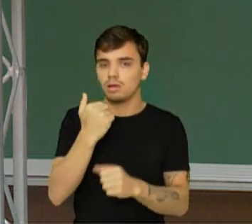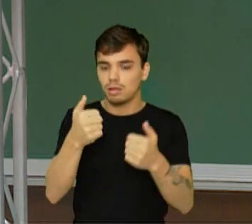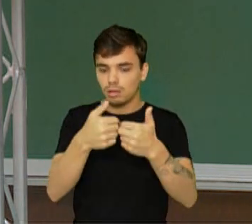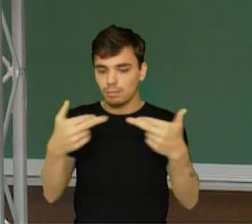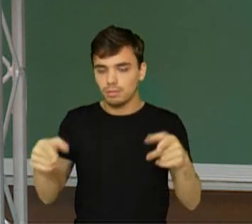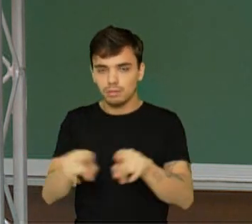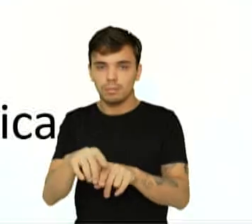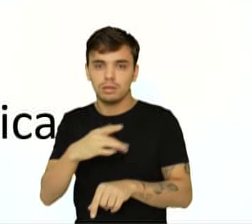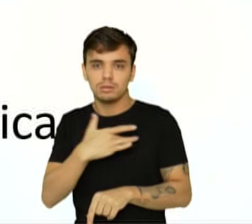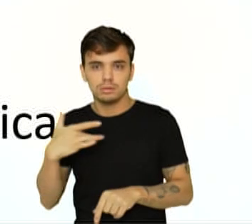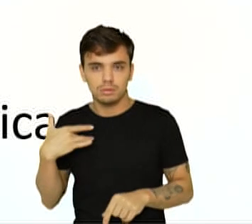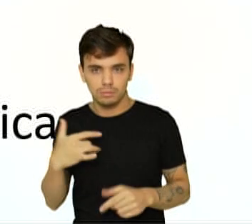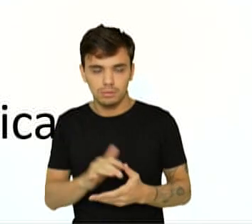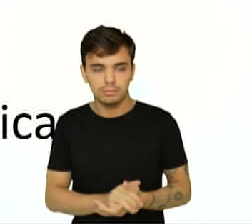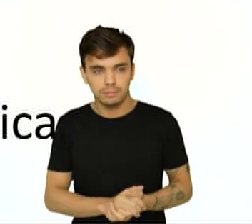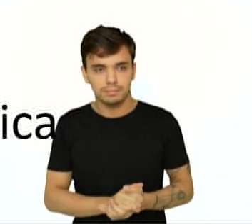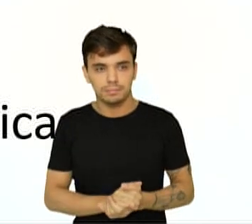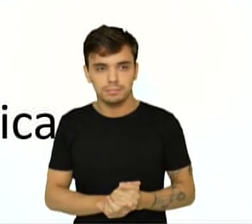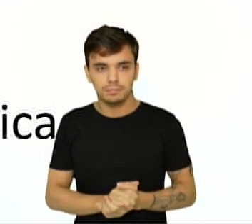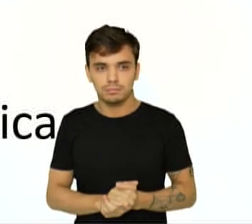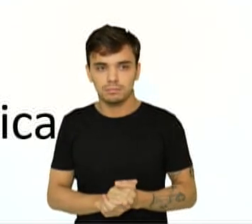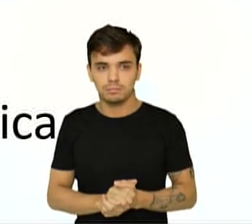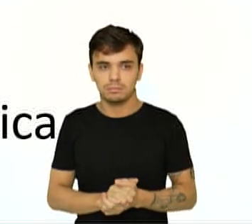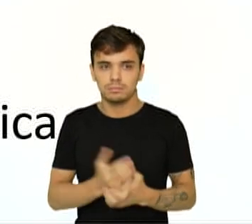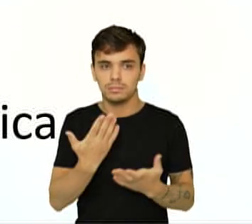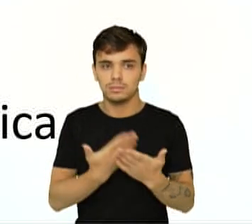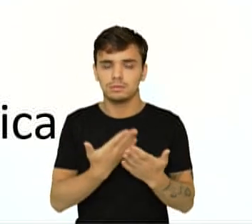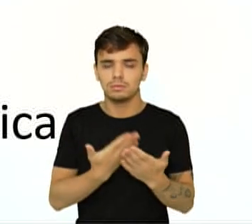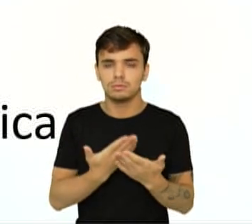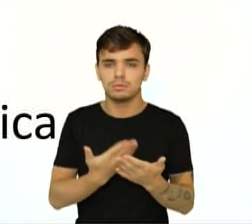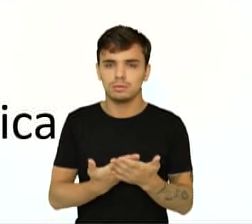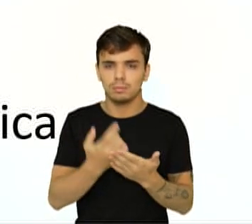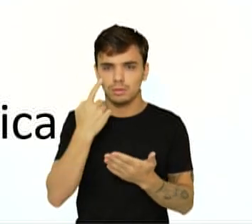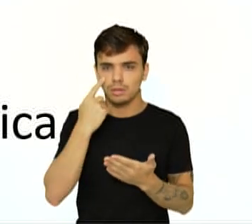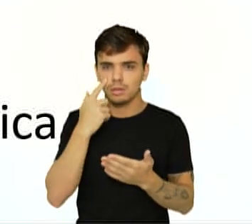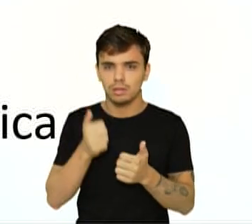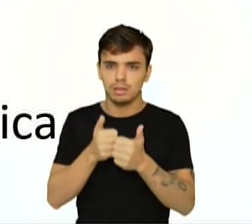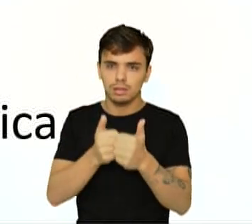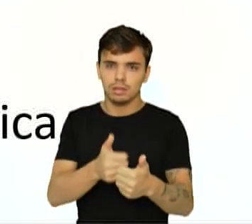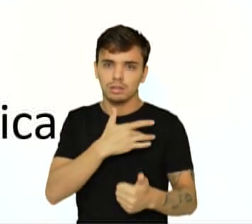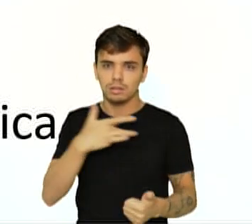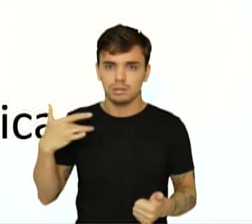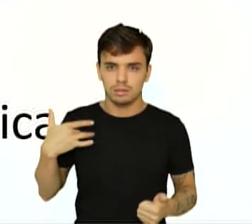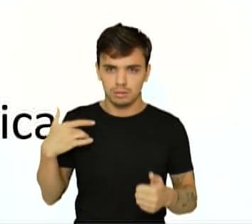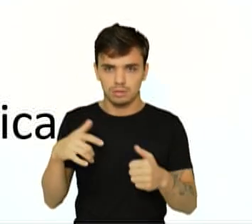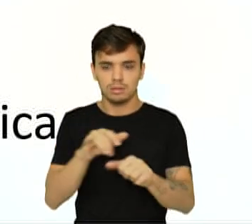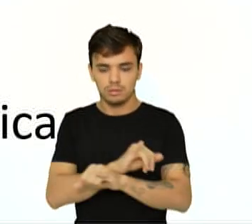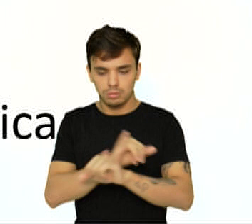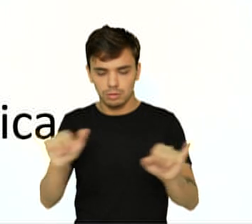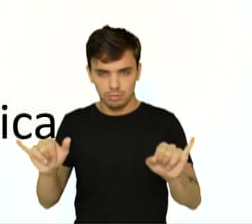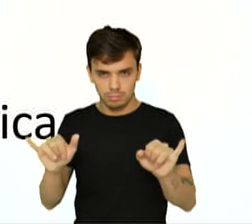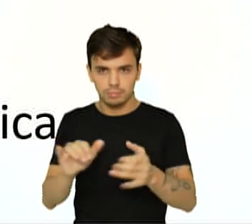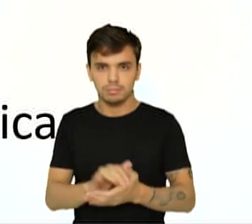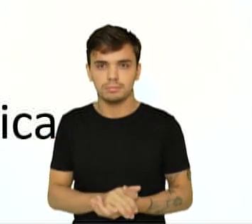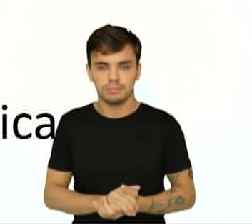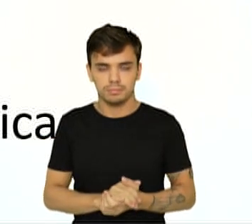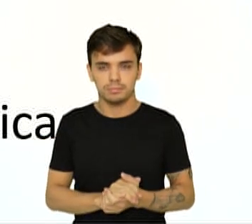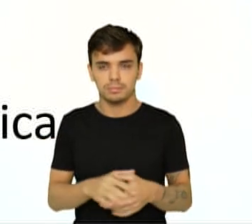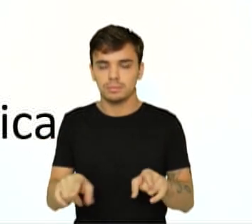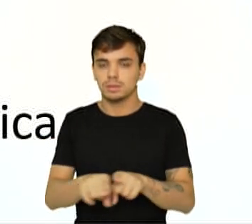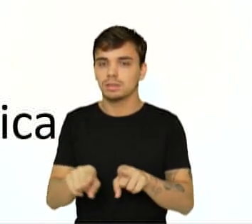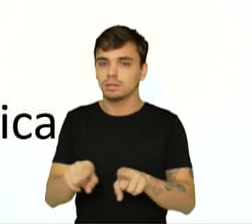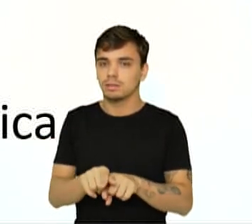alimentação e saúde, bien? Estudamos guia de saúde e campanha publicitária,